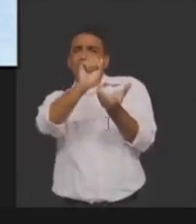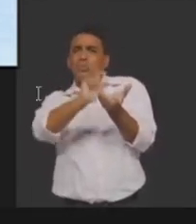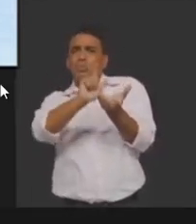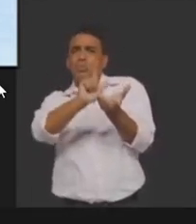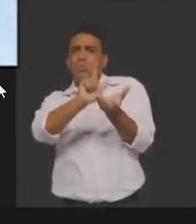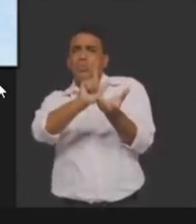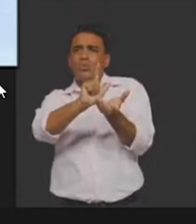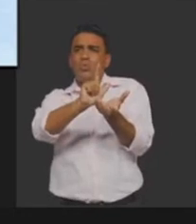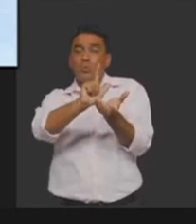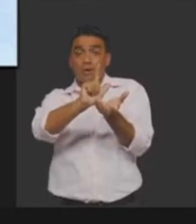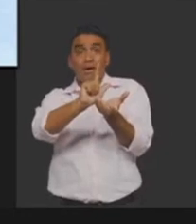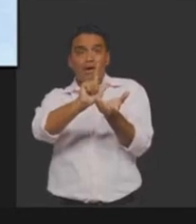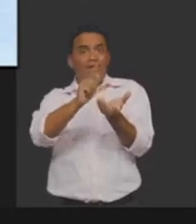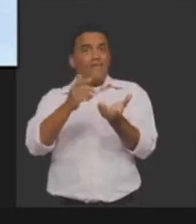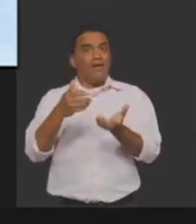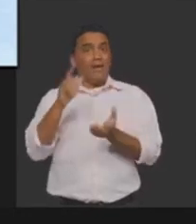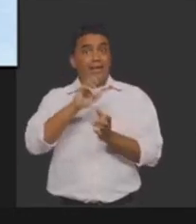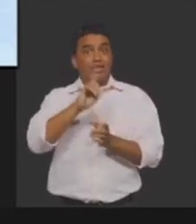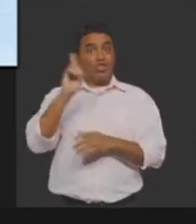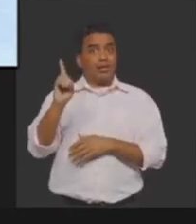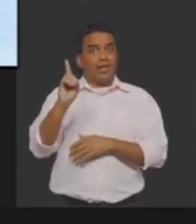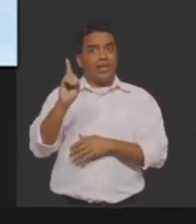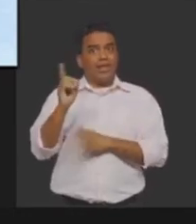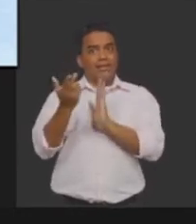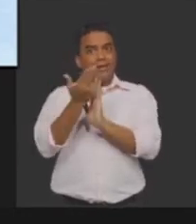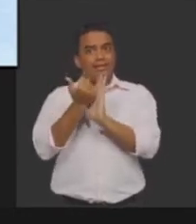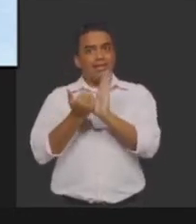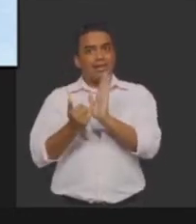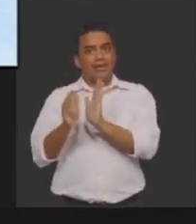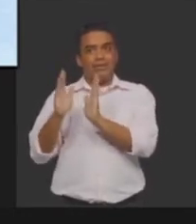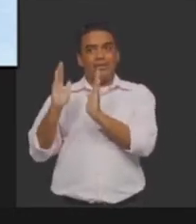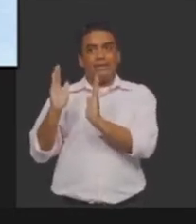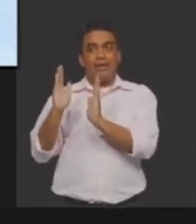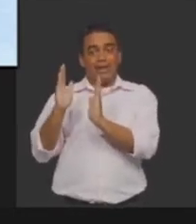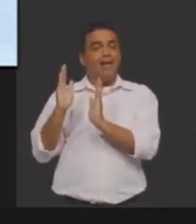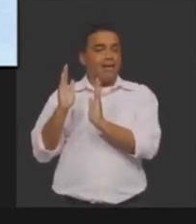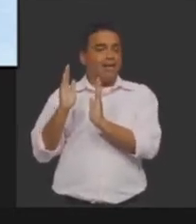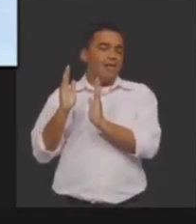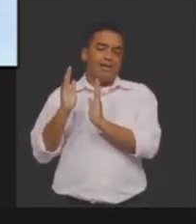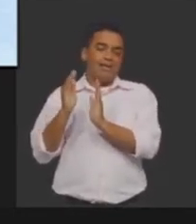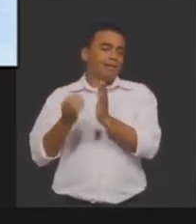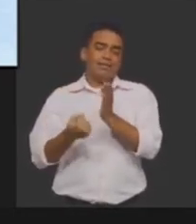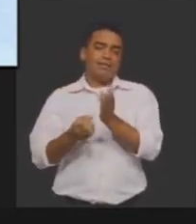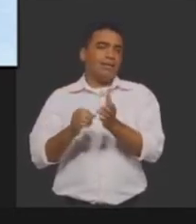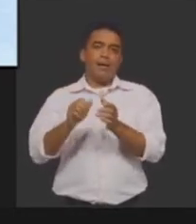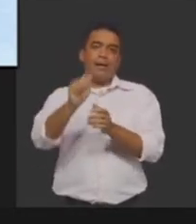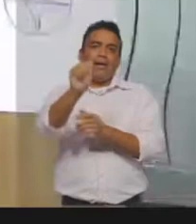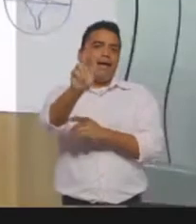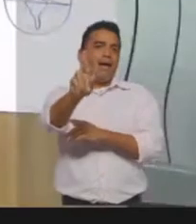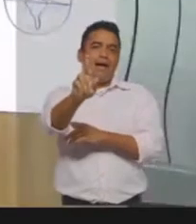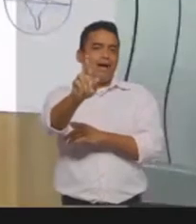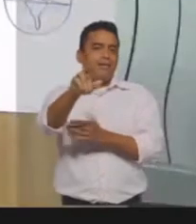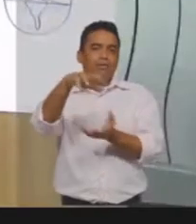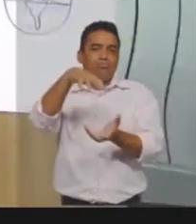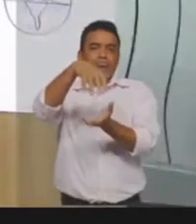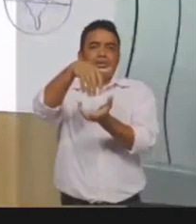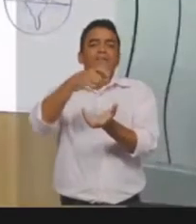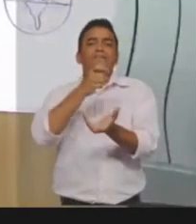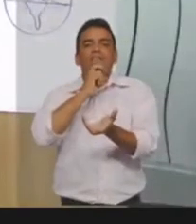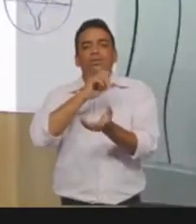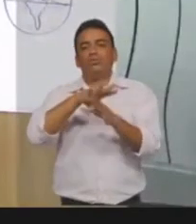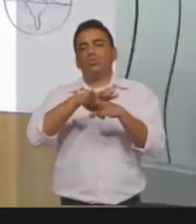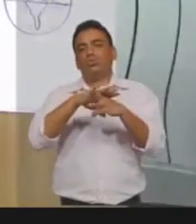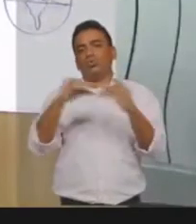vez, para o verão, à direita aqui, o mapa da direita, essa massa de ar nem aparece mais, que é a massa polar. Então essas massas de